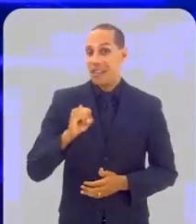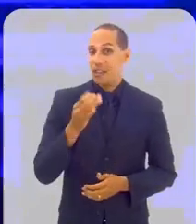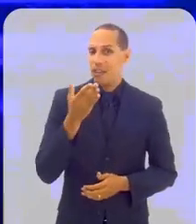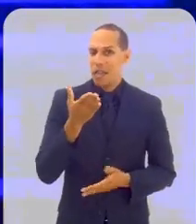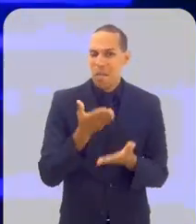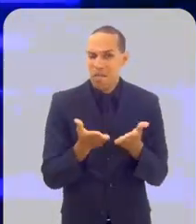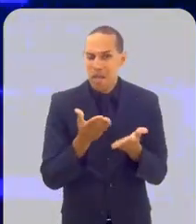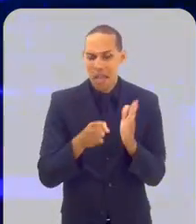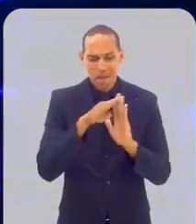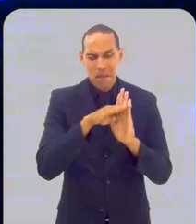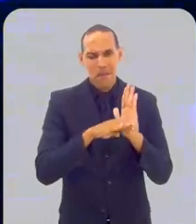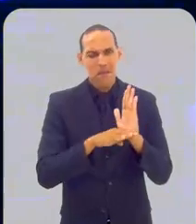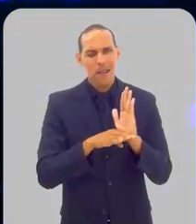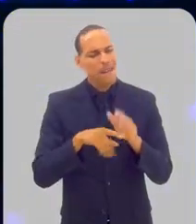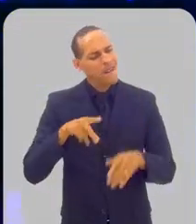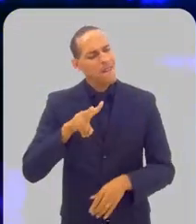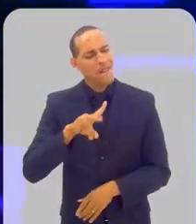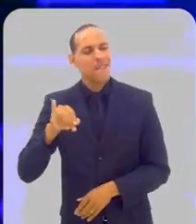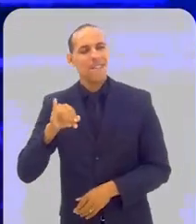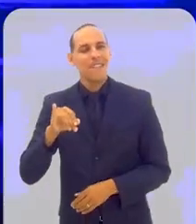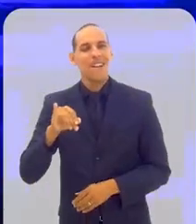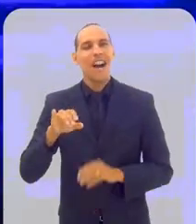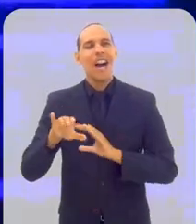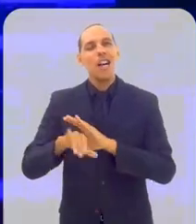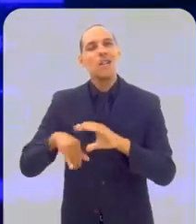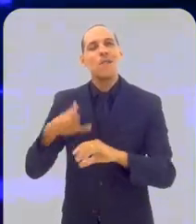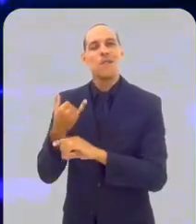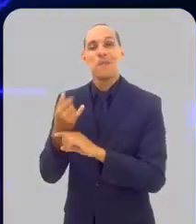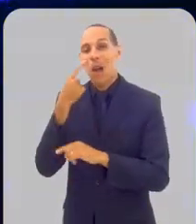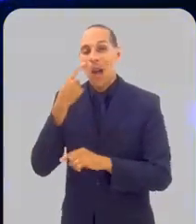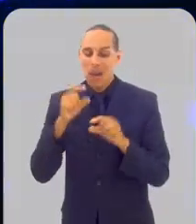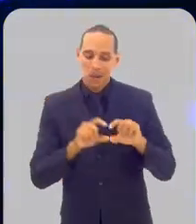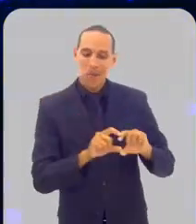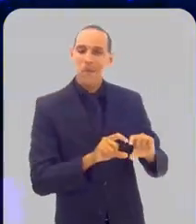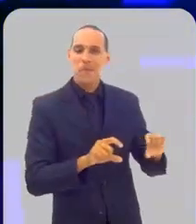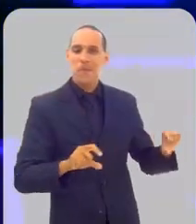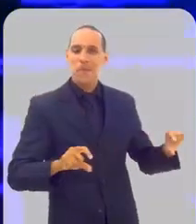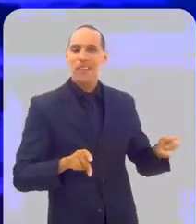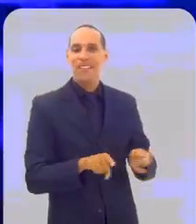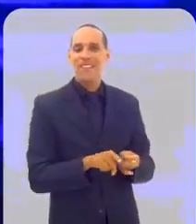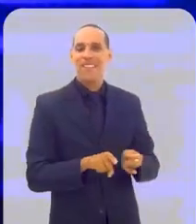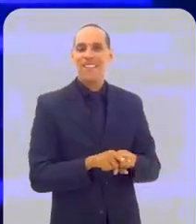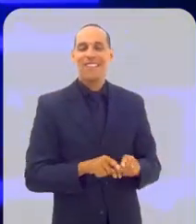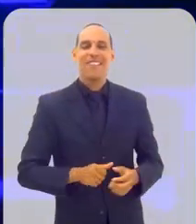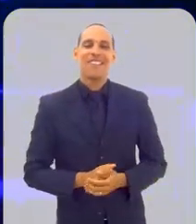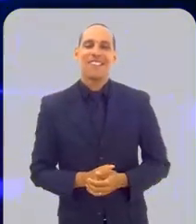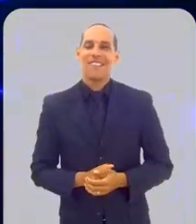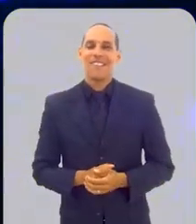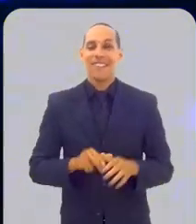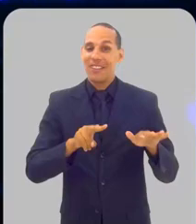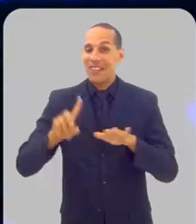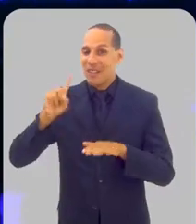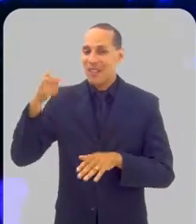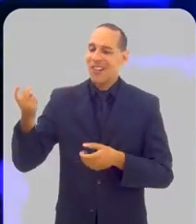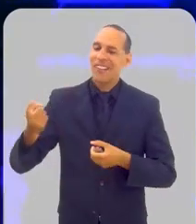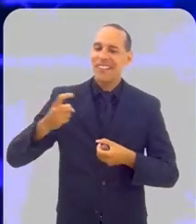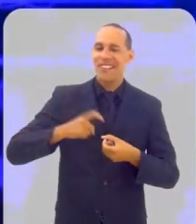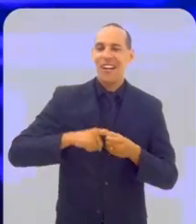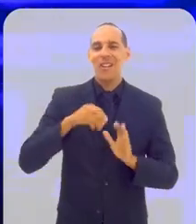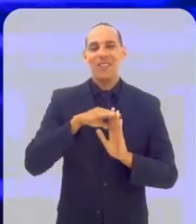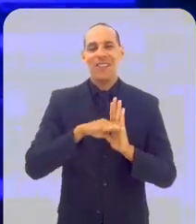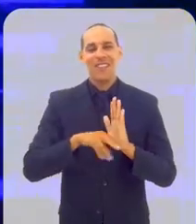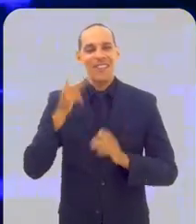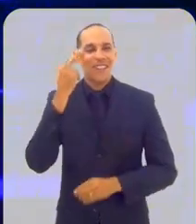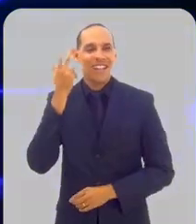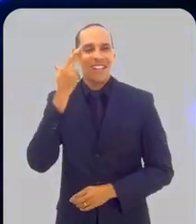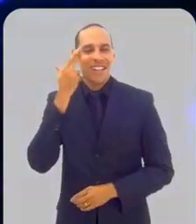www.querodiscutirnomeuestado.rj.gov.br. E se você perdeu algum programa, corre no nosso canal do YouTube. O endereço é esse que está aparecendo aqui embaixo. Semana que vem,